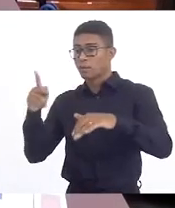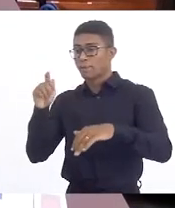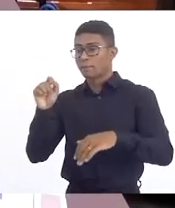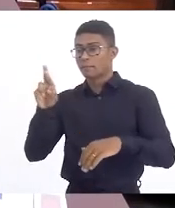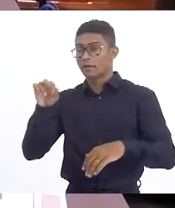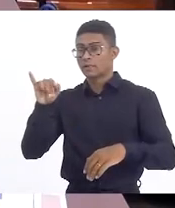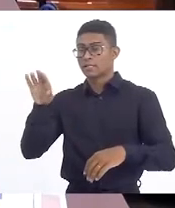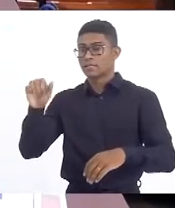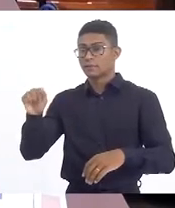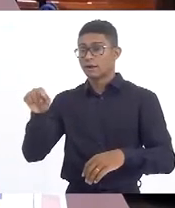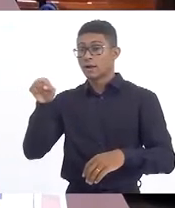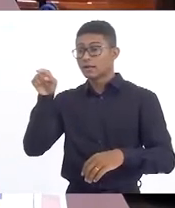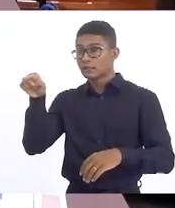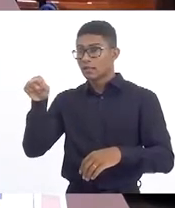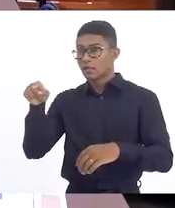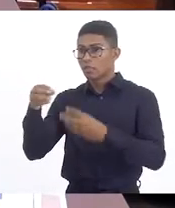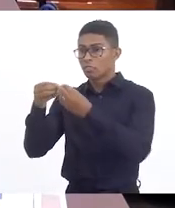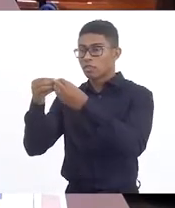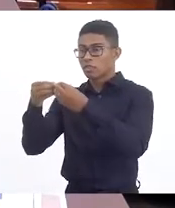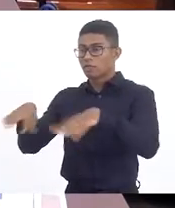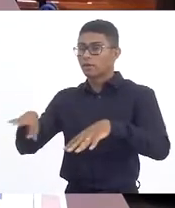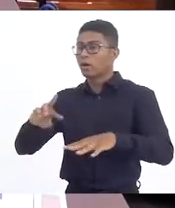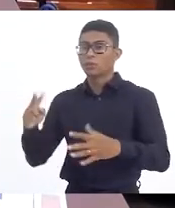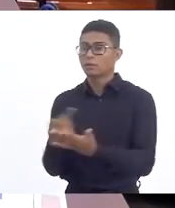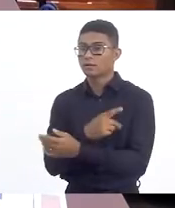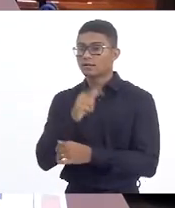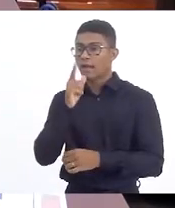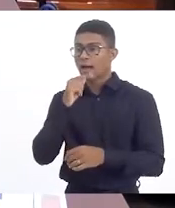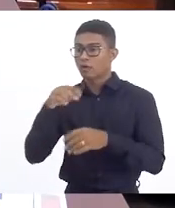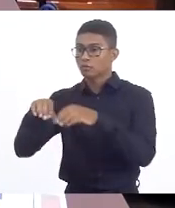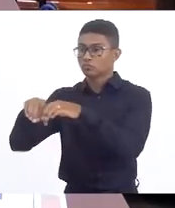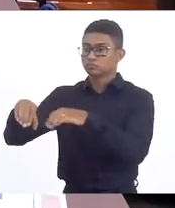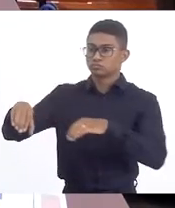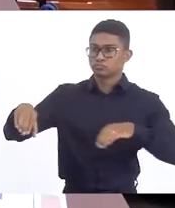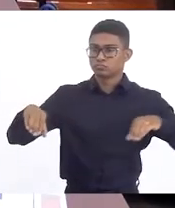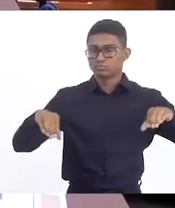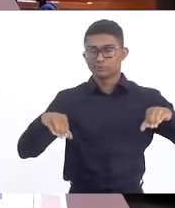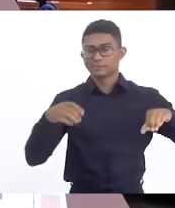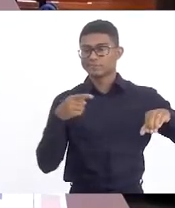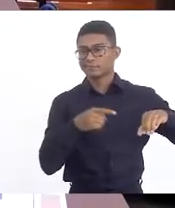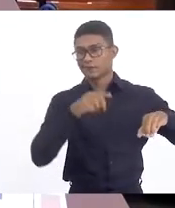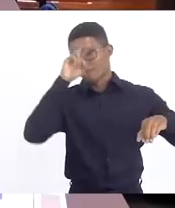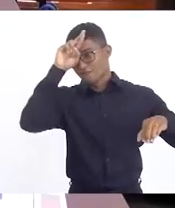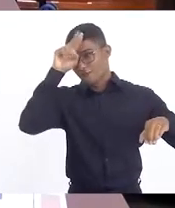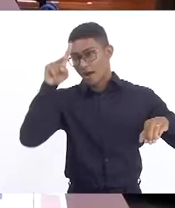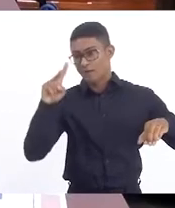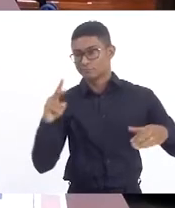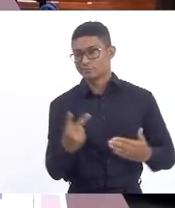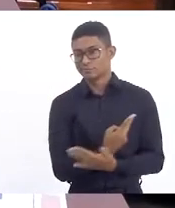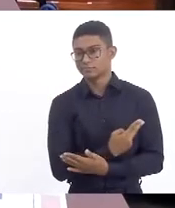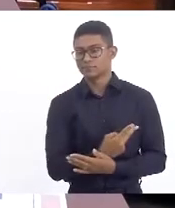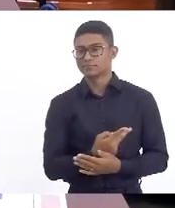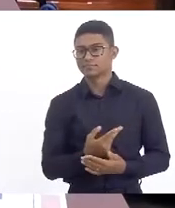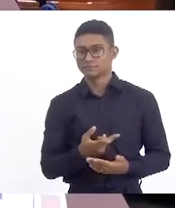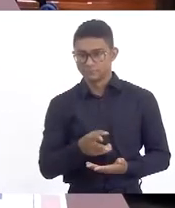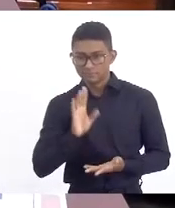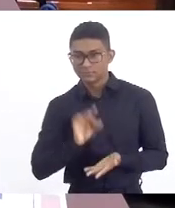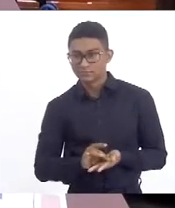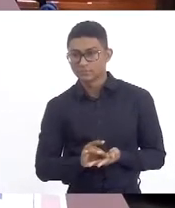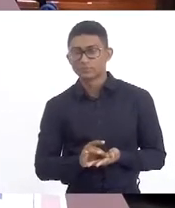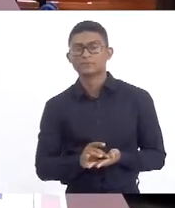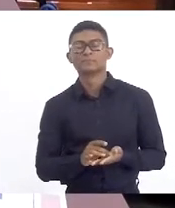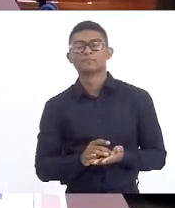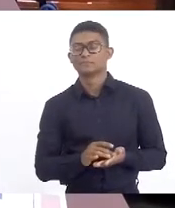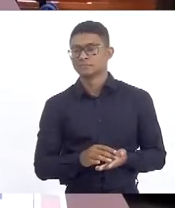a falência do sistema de abastecimento. Isso desde que existe o Guandu. Não é novidade para